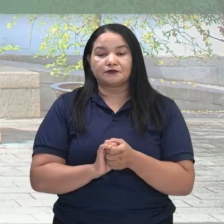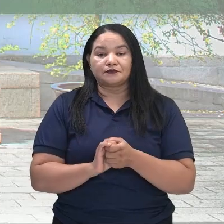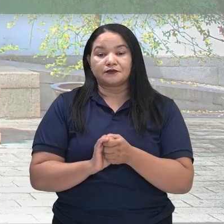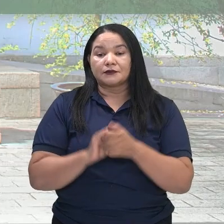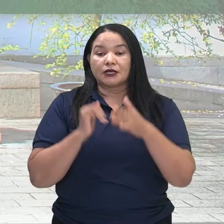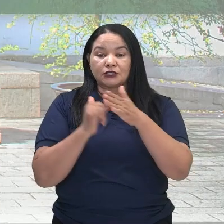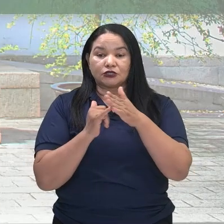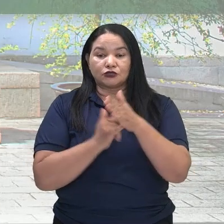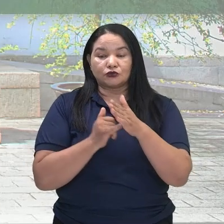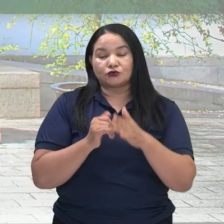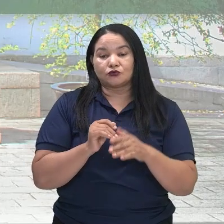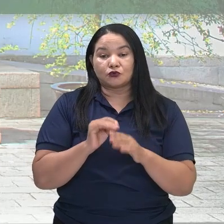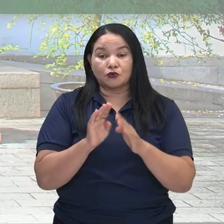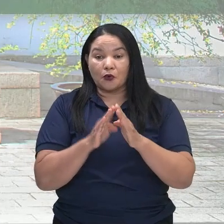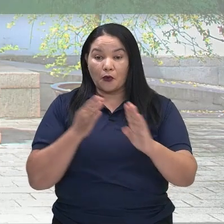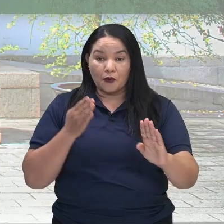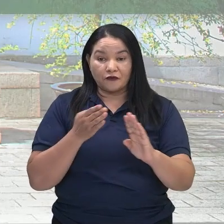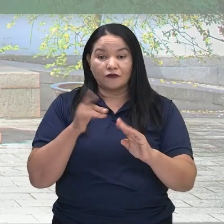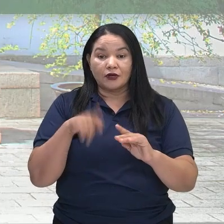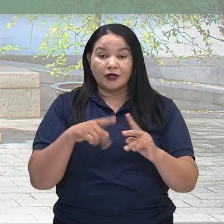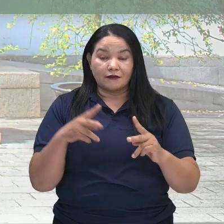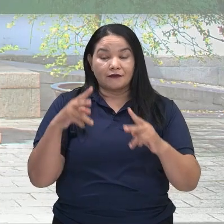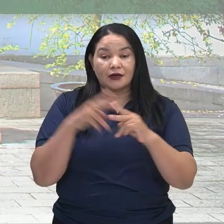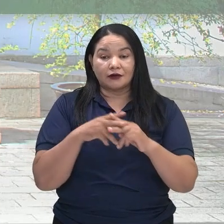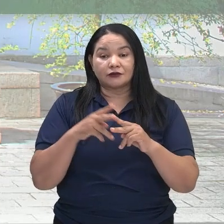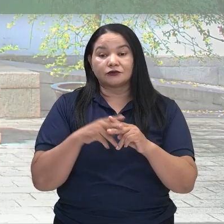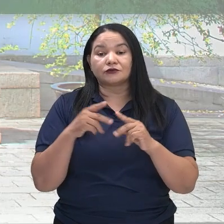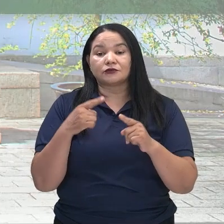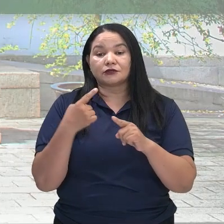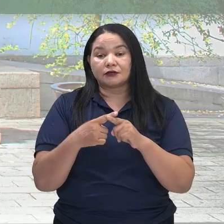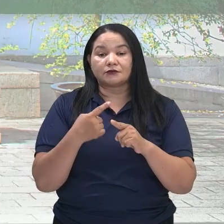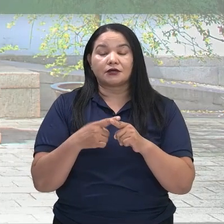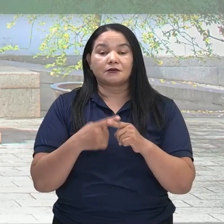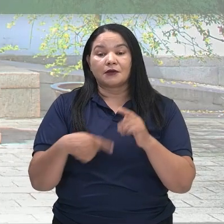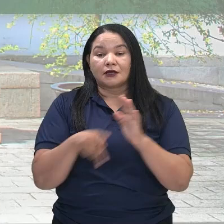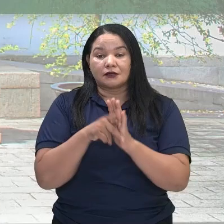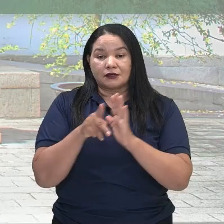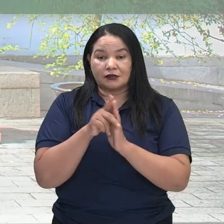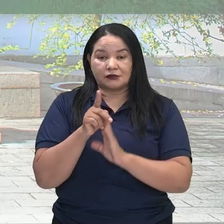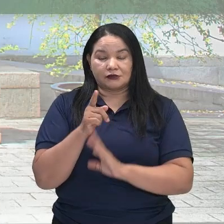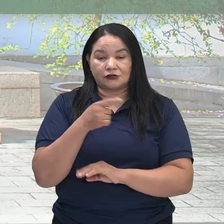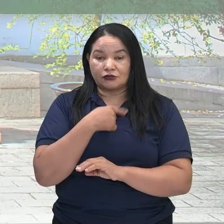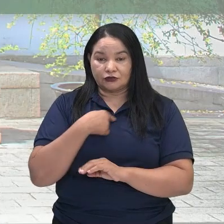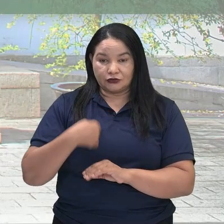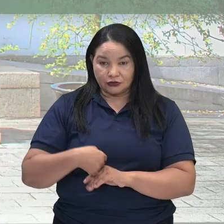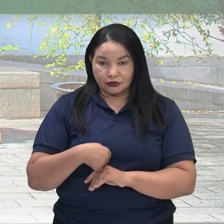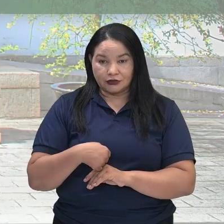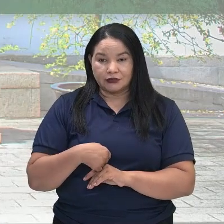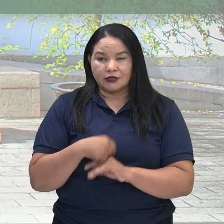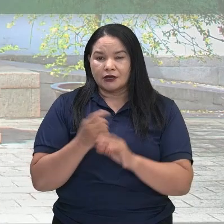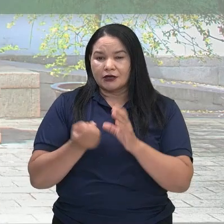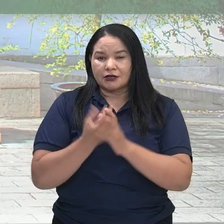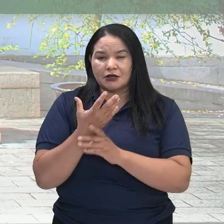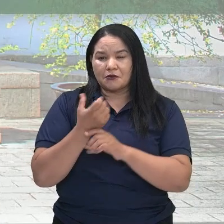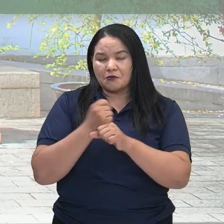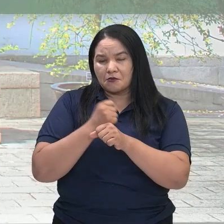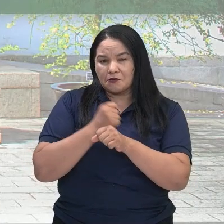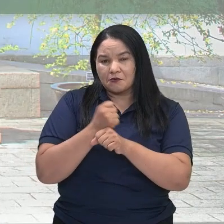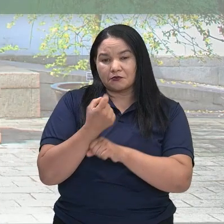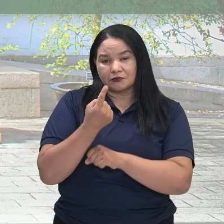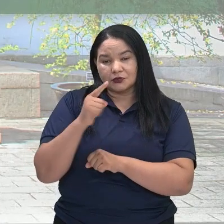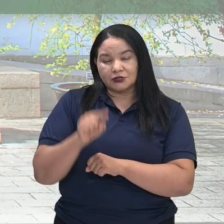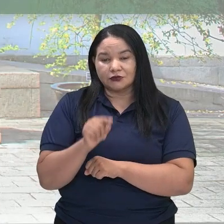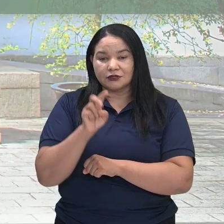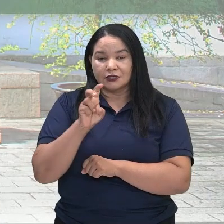Fu. Ela é uma arte marcial, na verdade, ele é uma arte marcial chinesa, criado há mais de 1.500